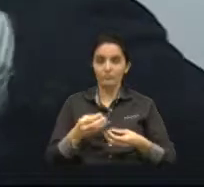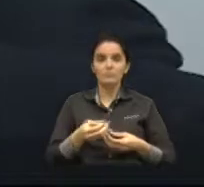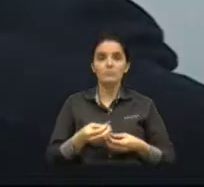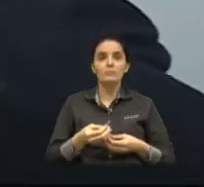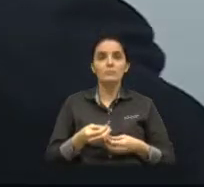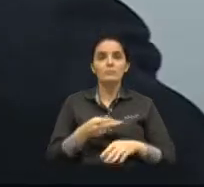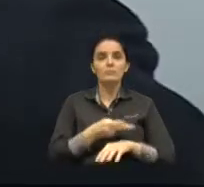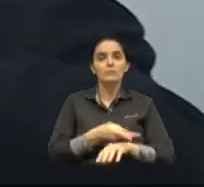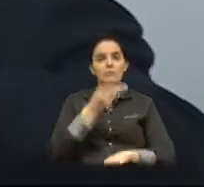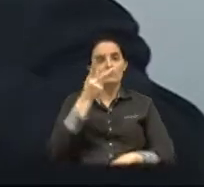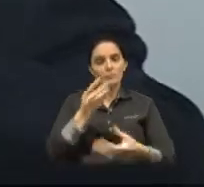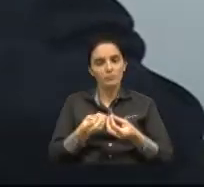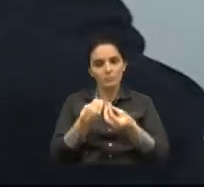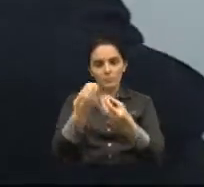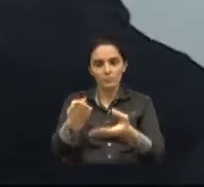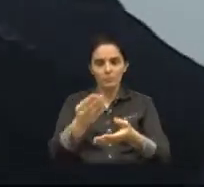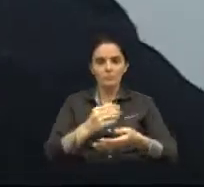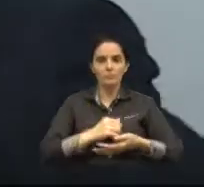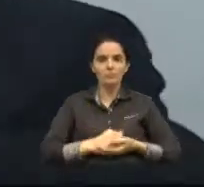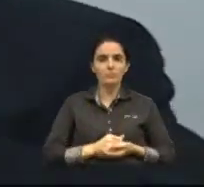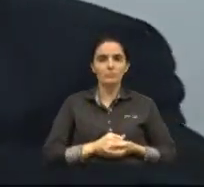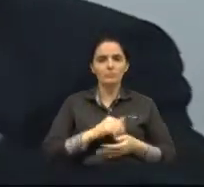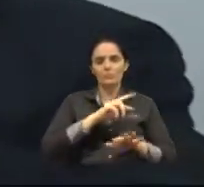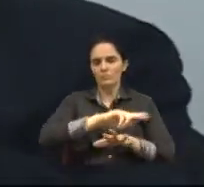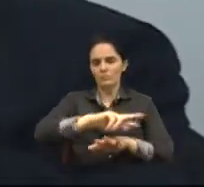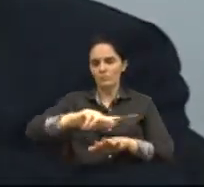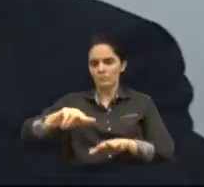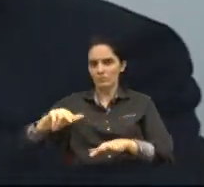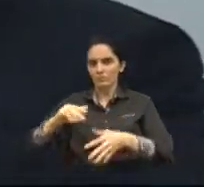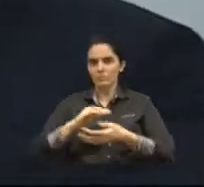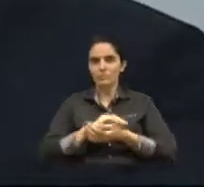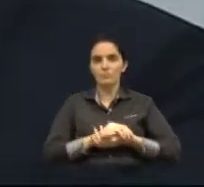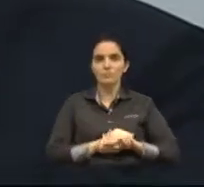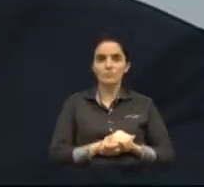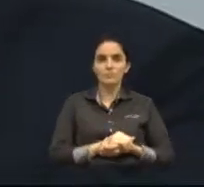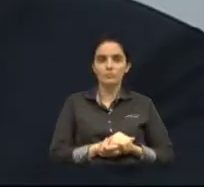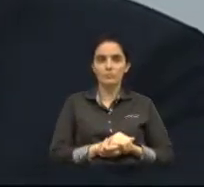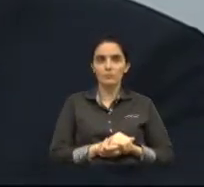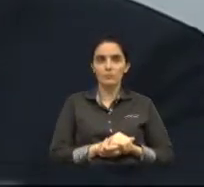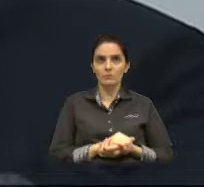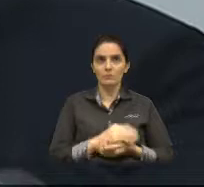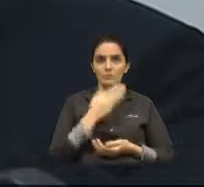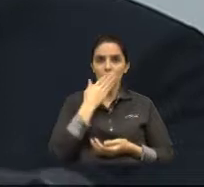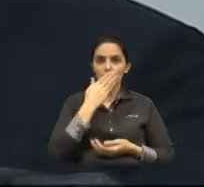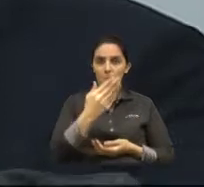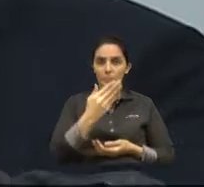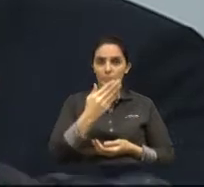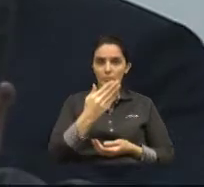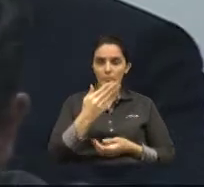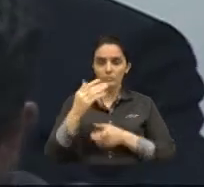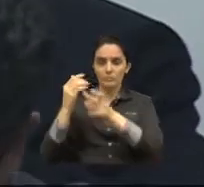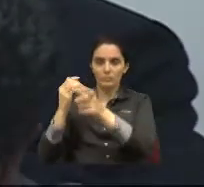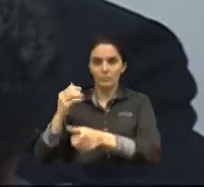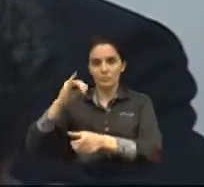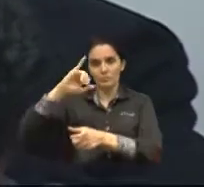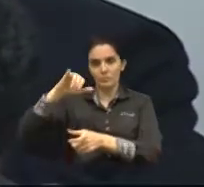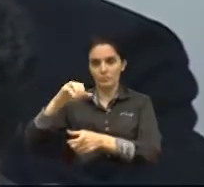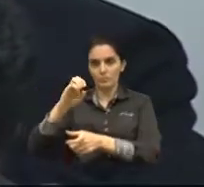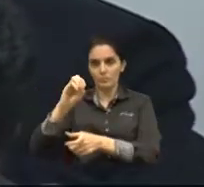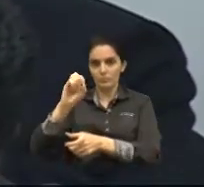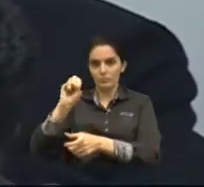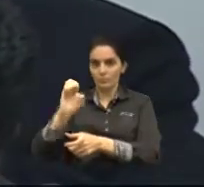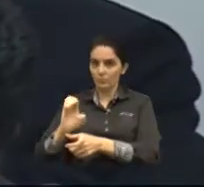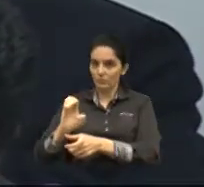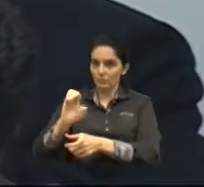jogadores do Corinthians, da Ponte Preta, da seleção, eu incumbi o seu José Luiz dos